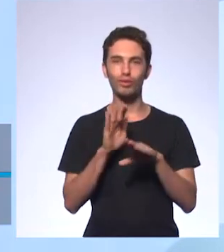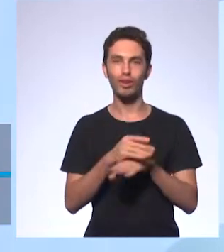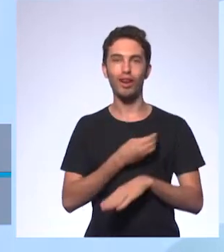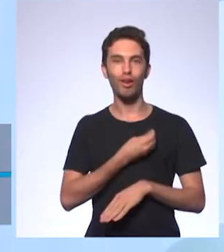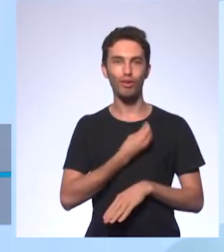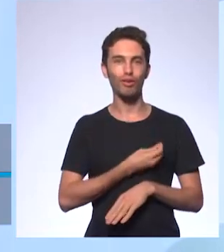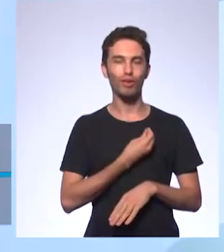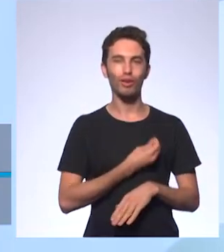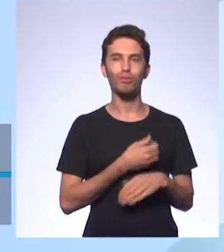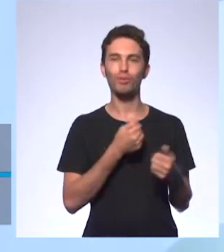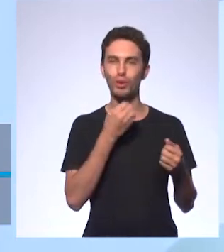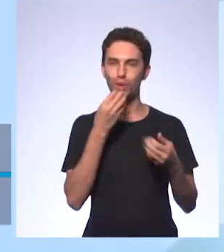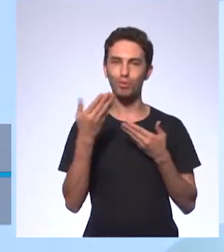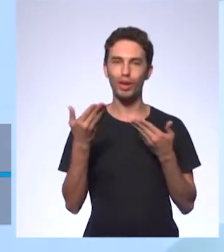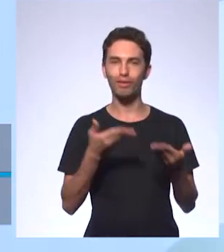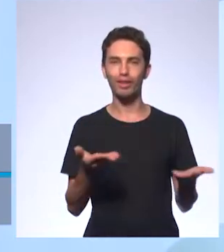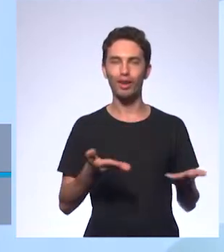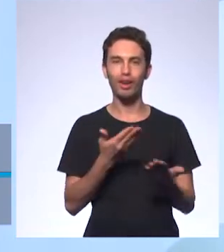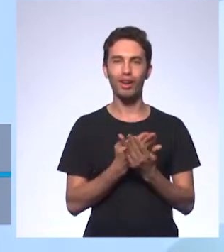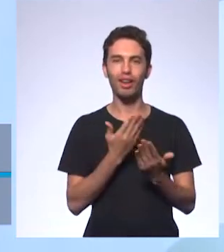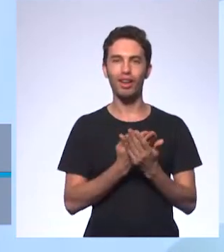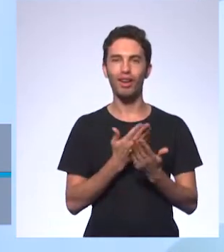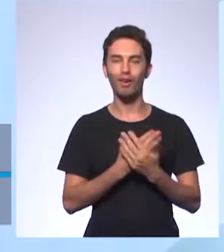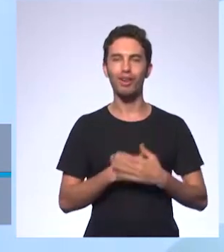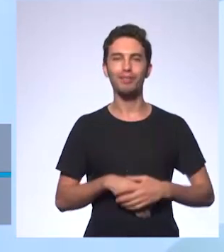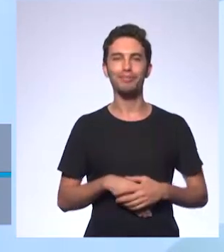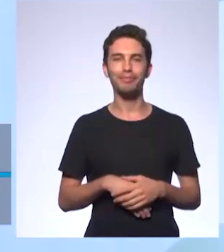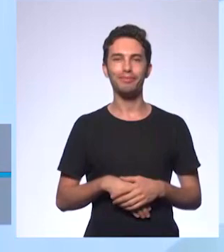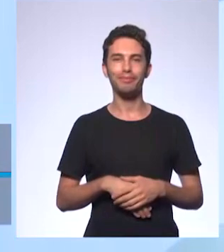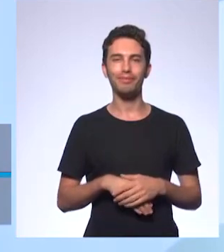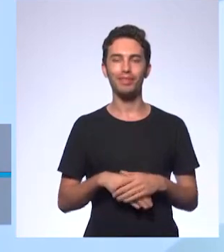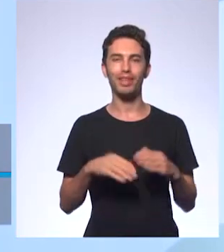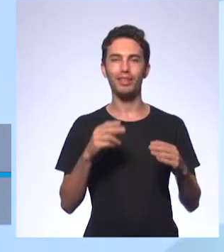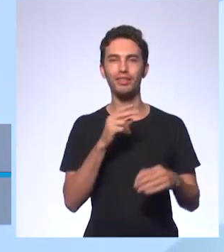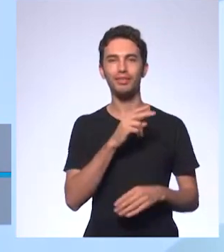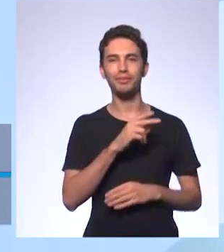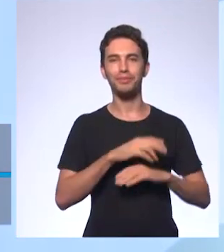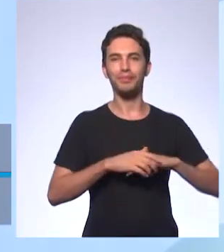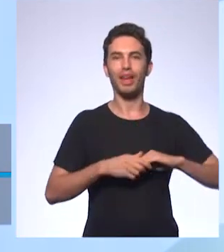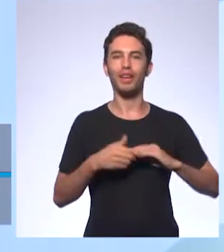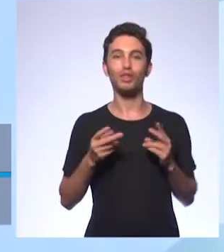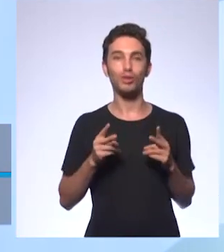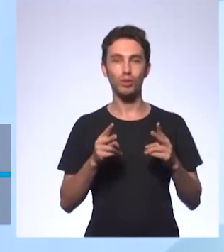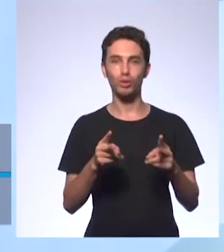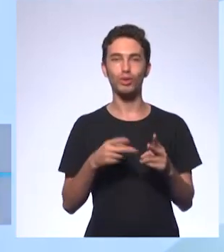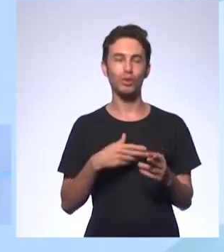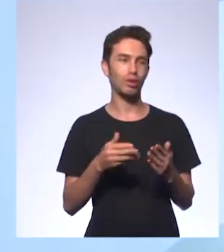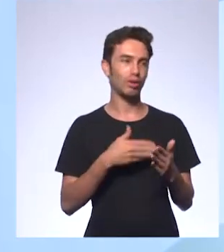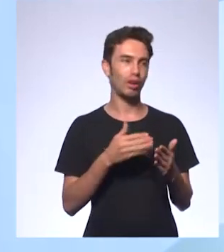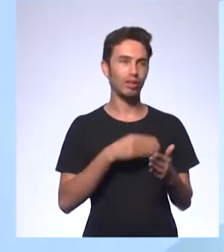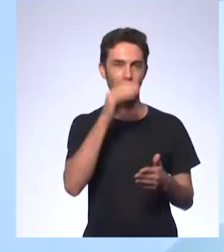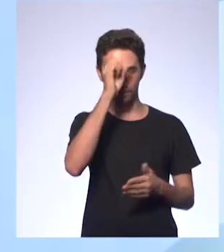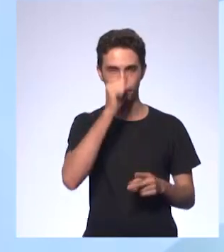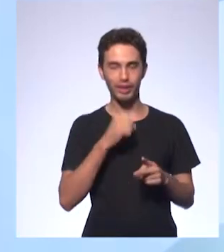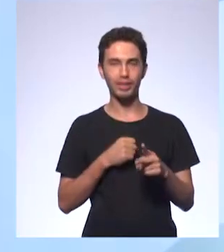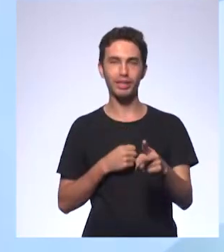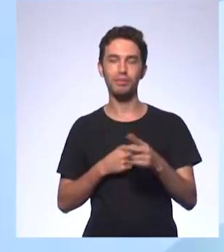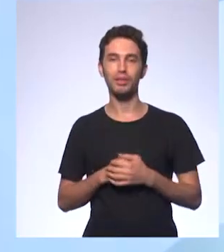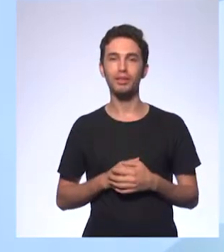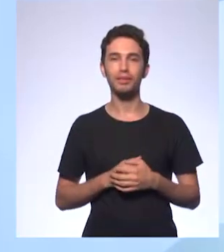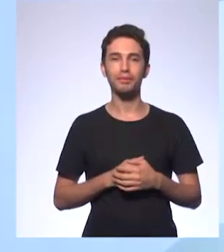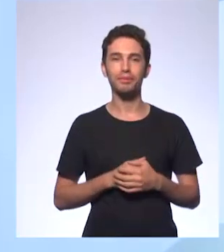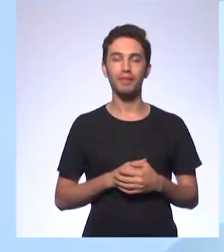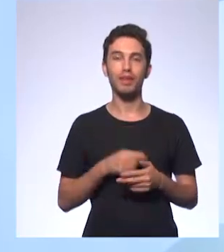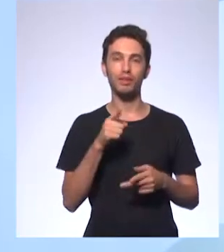né? Todos muito bem-vindos a essa aula de hoje, a aula da segunda série do ensino médio. A gente continua com o caderno Aprender Sempre. Você também